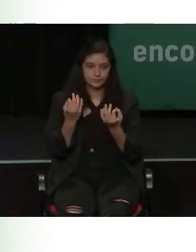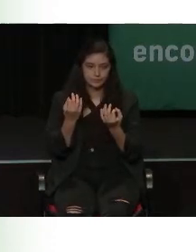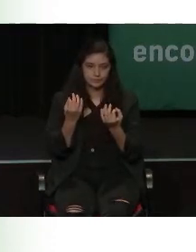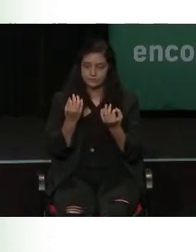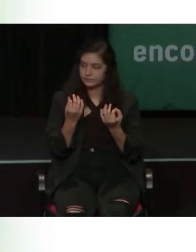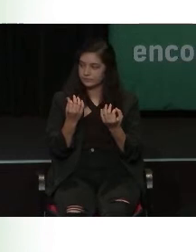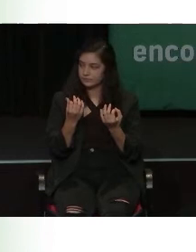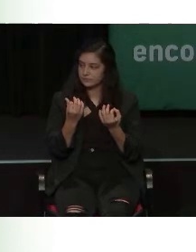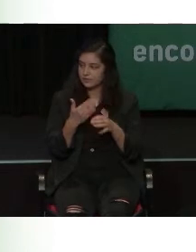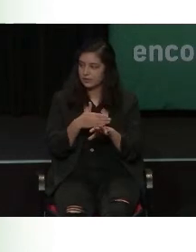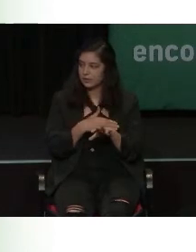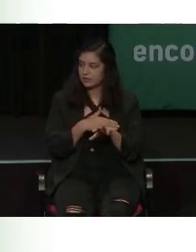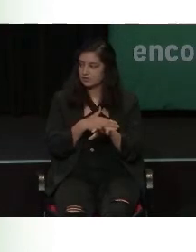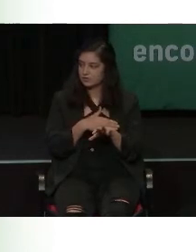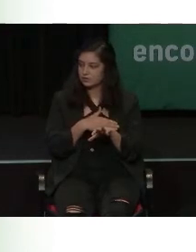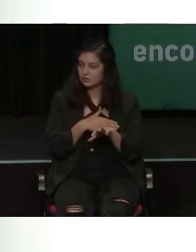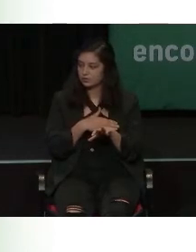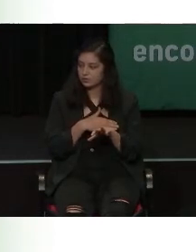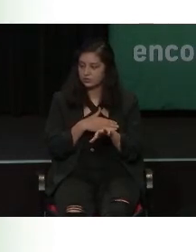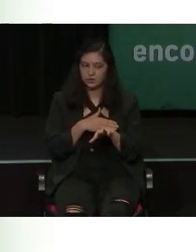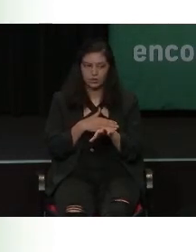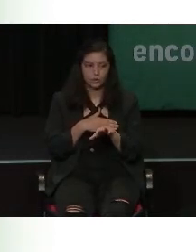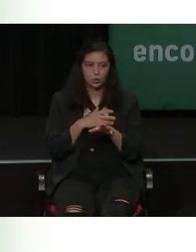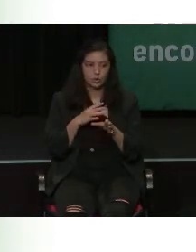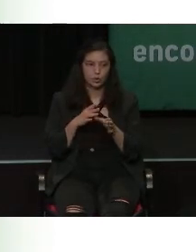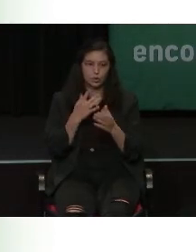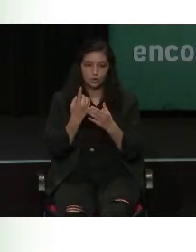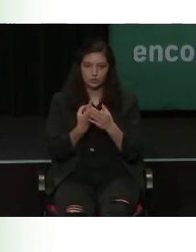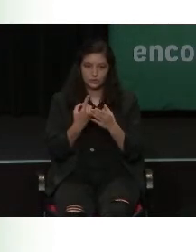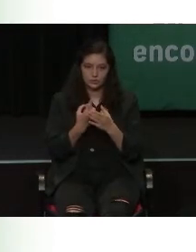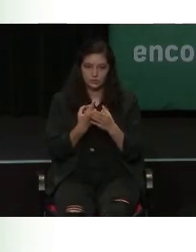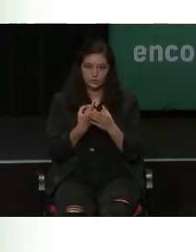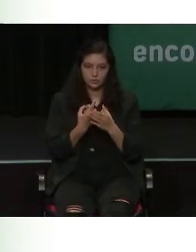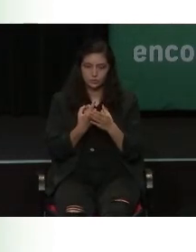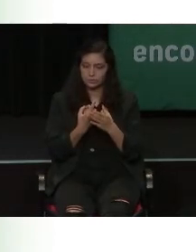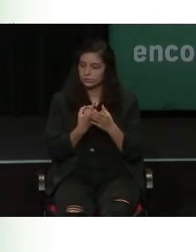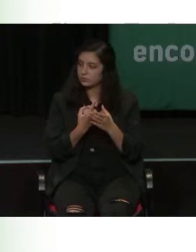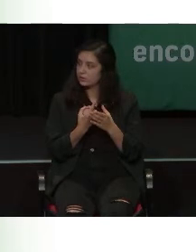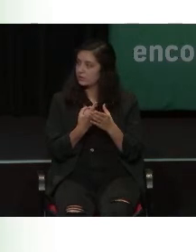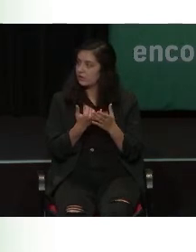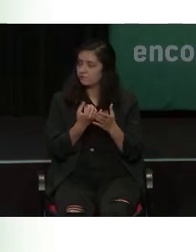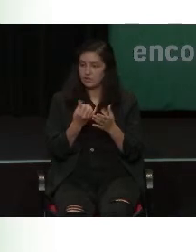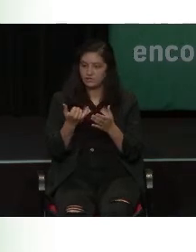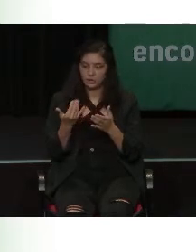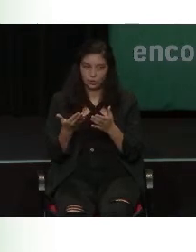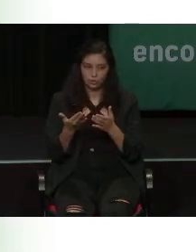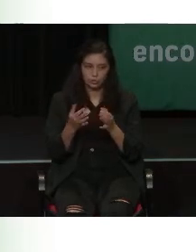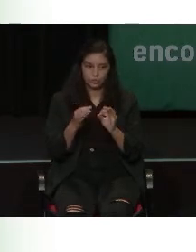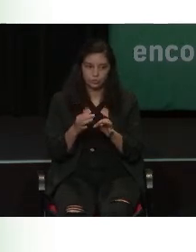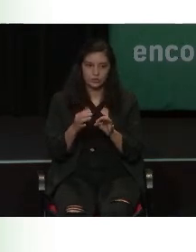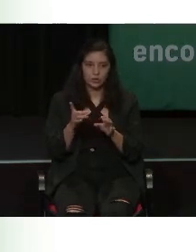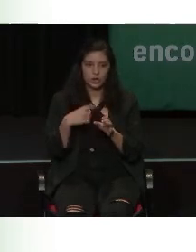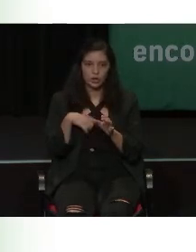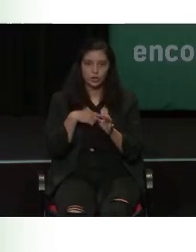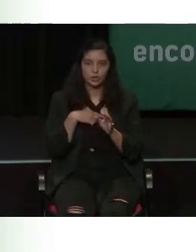já estávamos a sair, portanto, do confinamento, não é? Estão a ver, início de 2021, estávamos ainda com